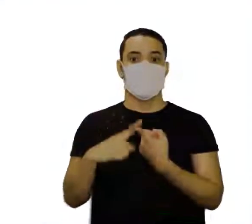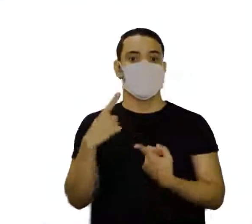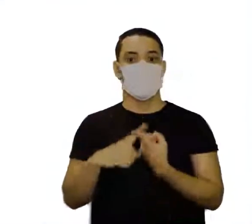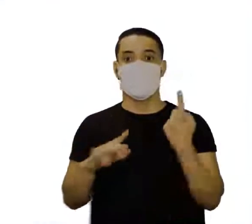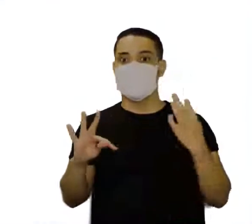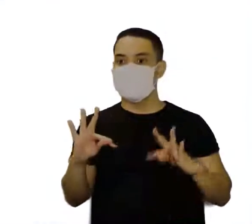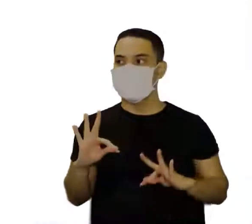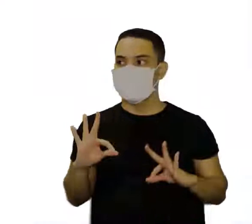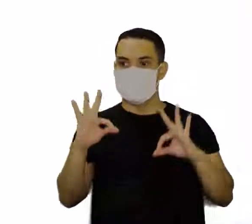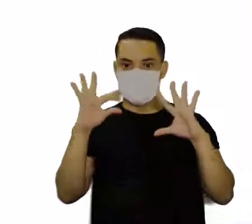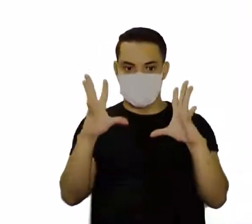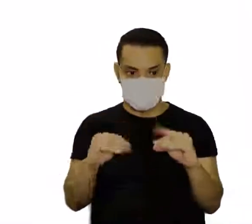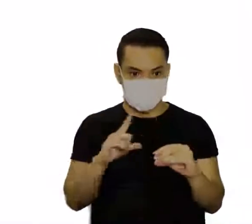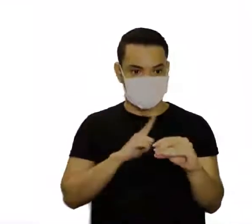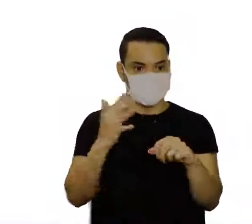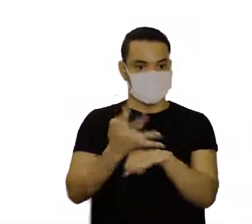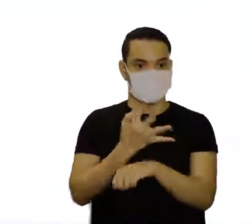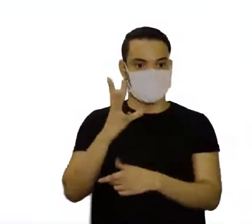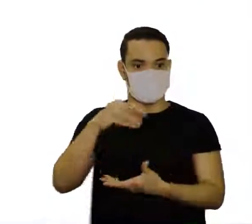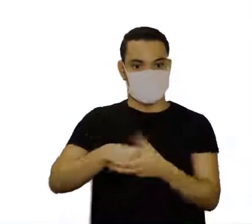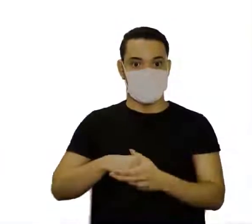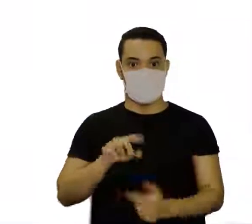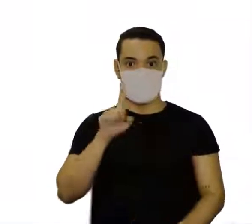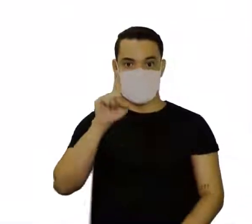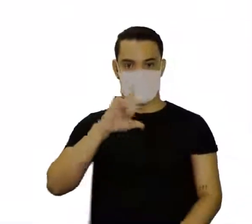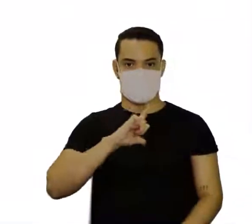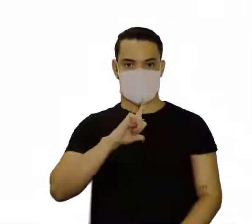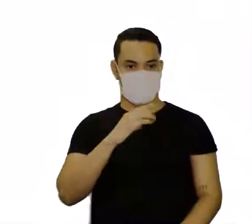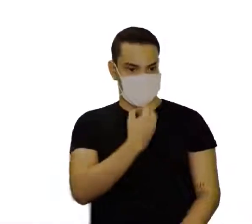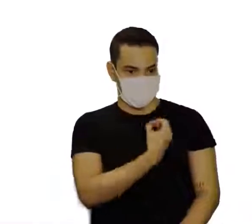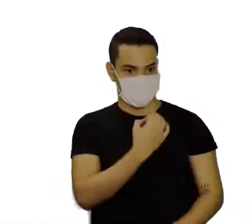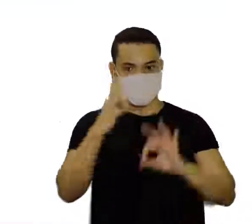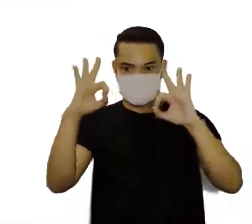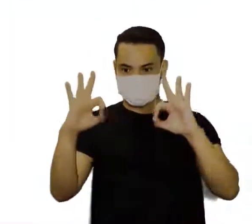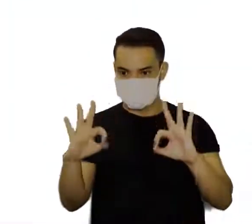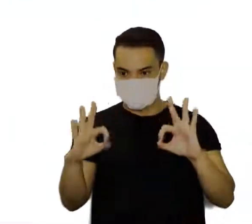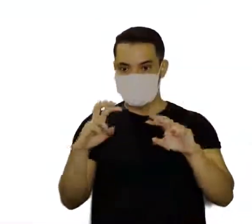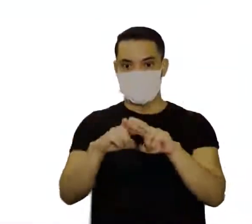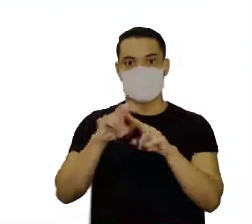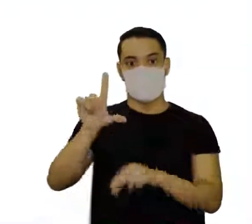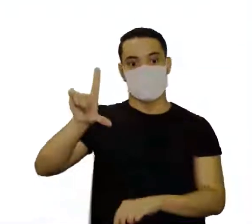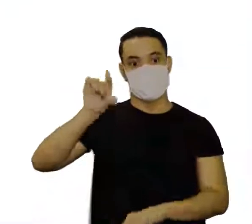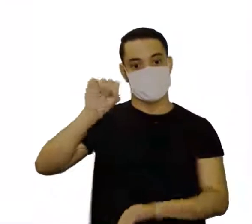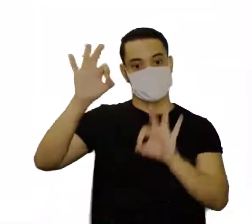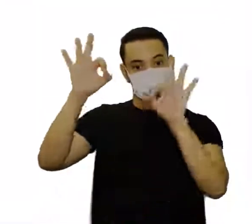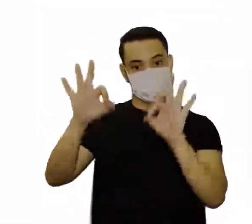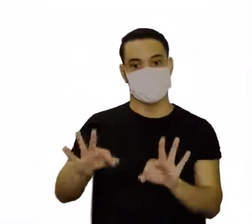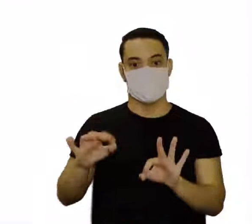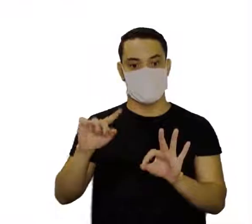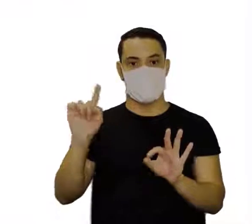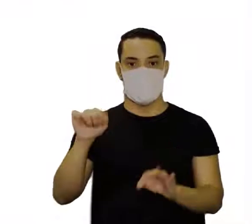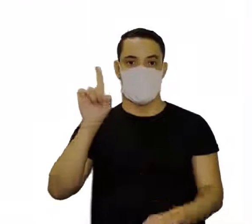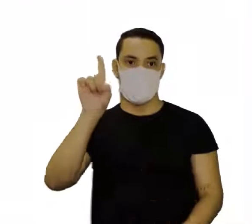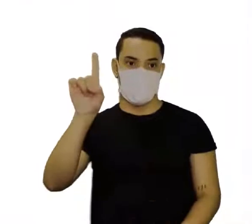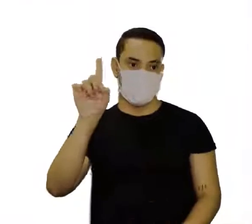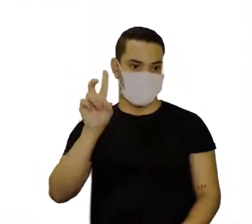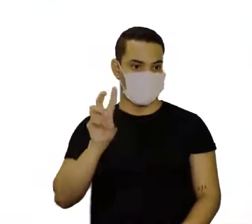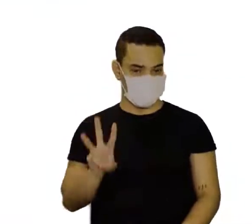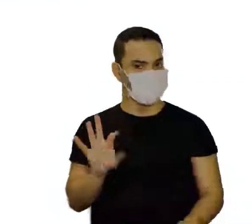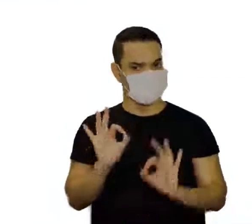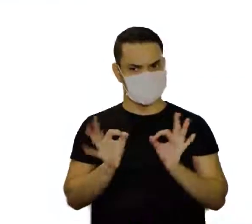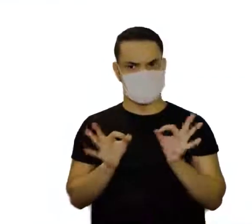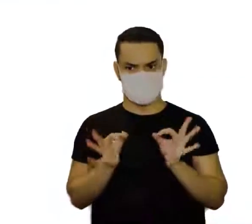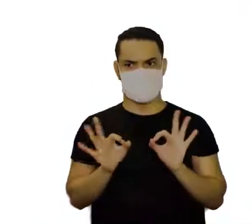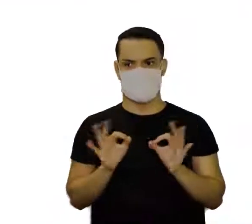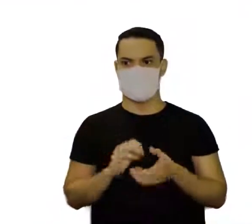do resistor 1 dá esse valor. Então, correta? Então, a opção correta, 1 e 3.